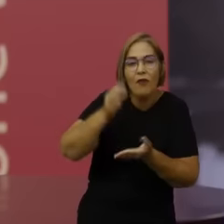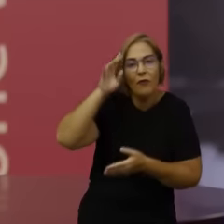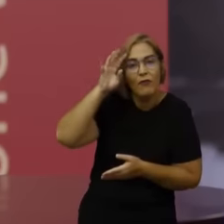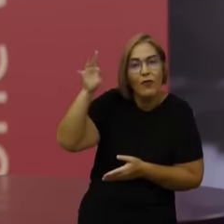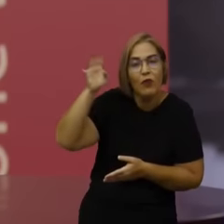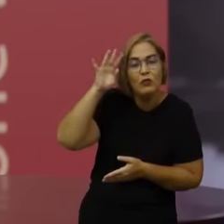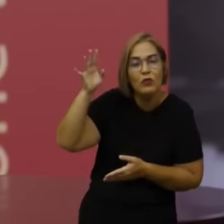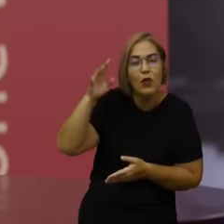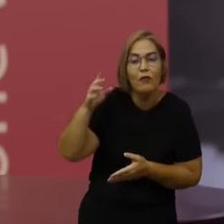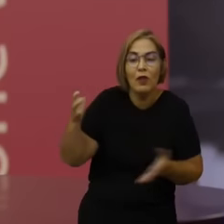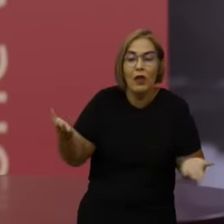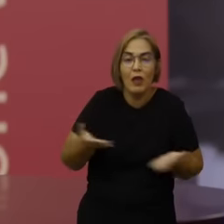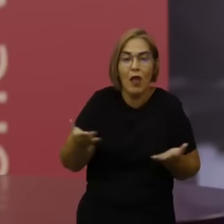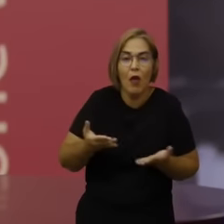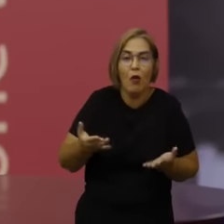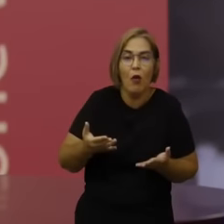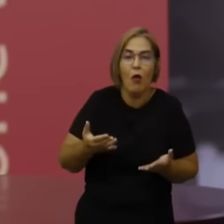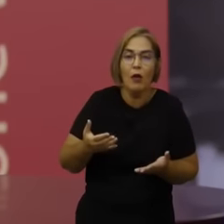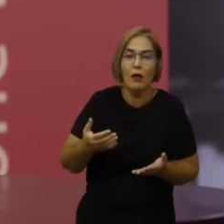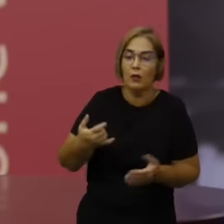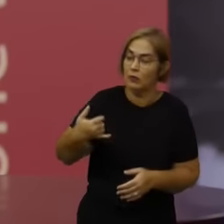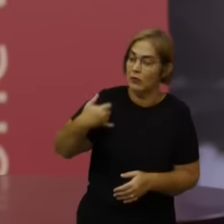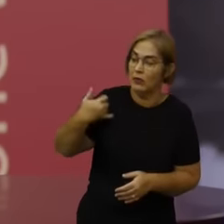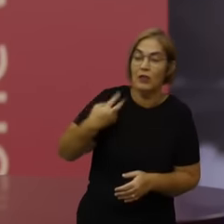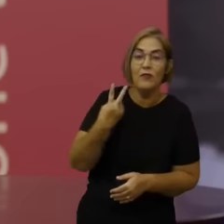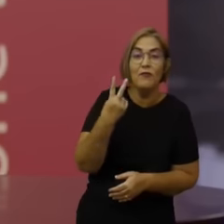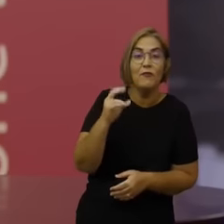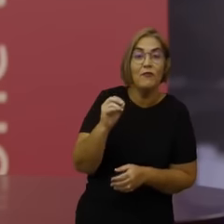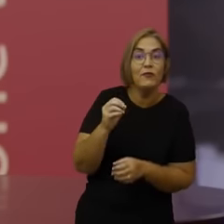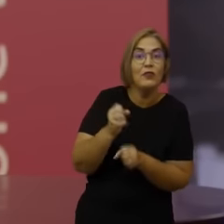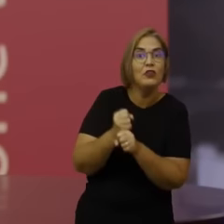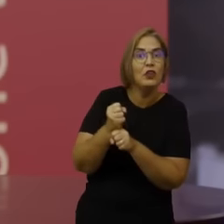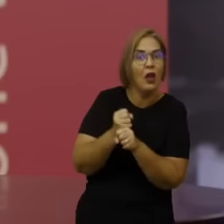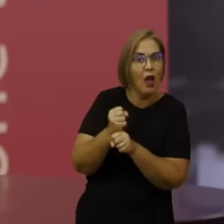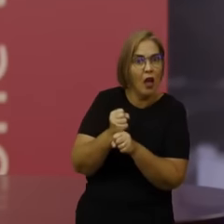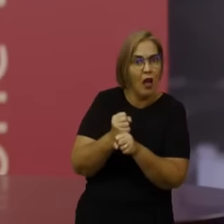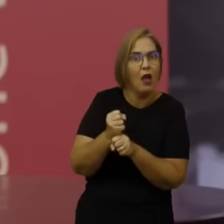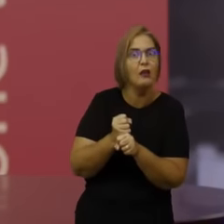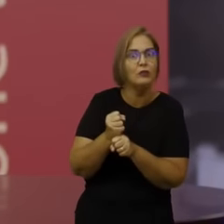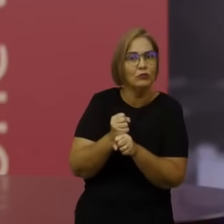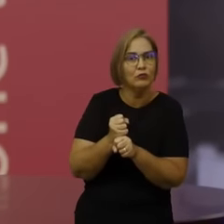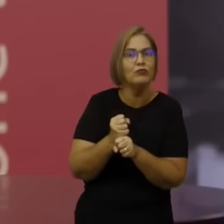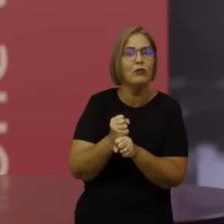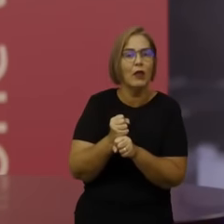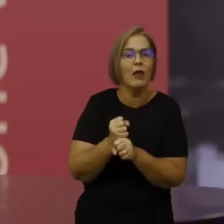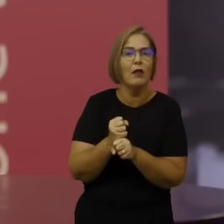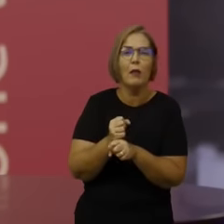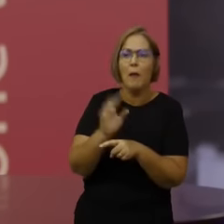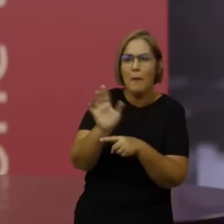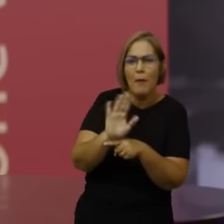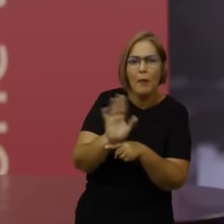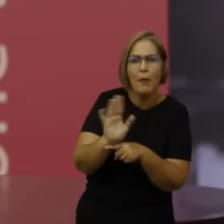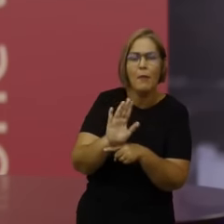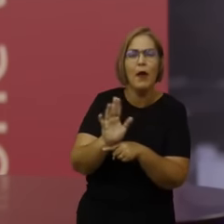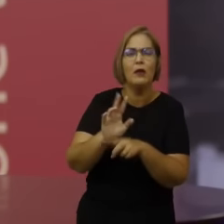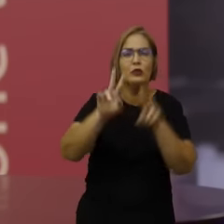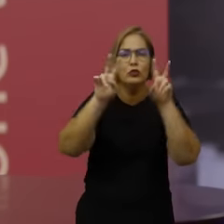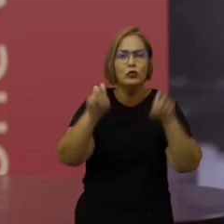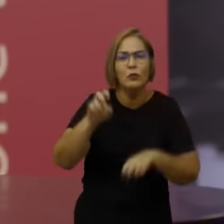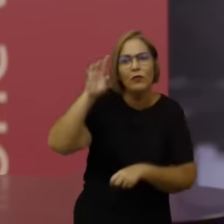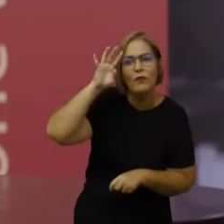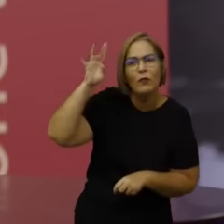completando seus 20 anos, 20 anos de um programa de filosofia e as pessoas interessadas